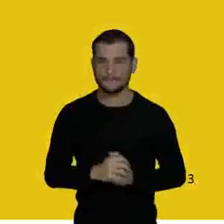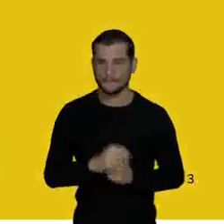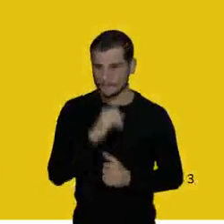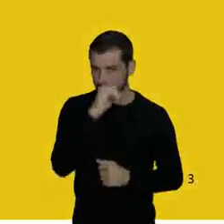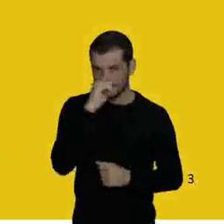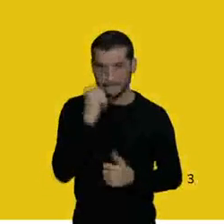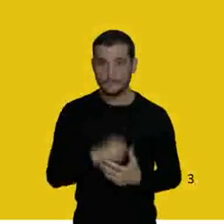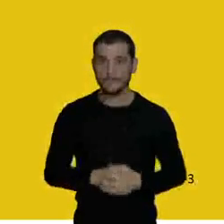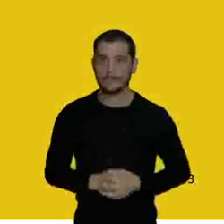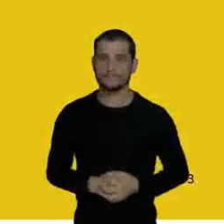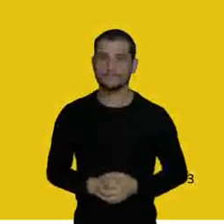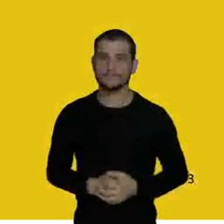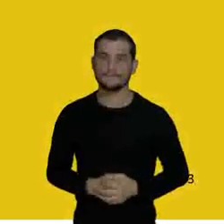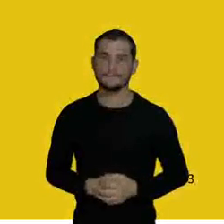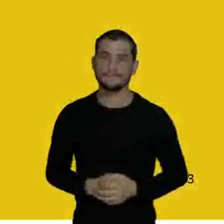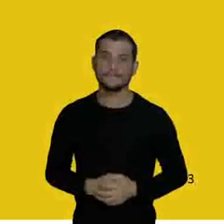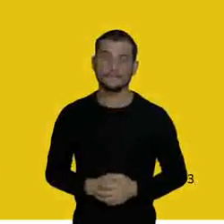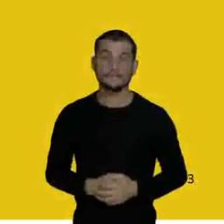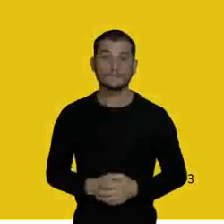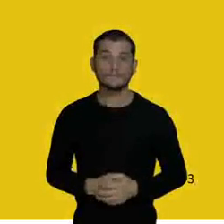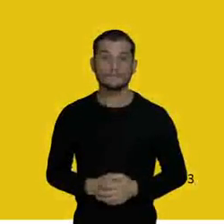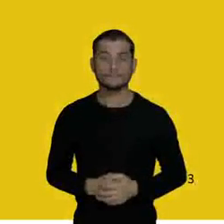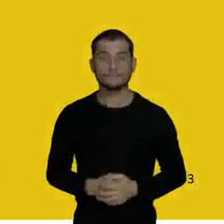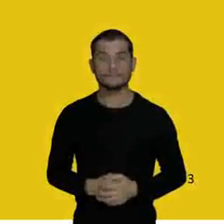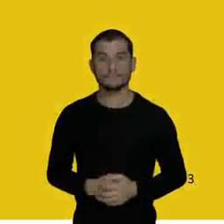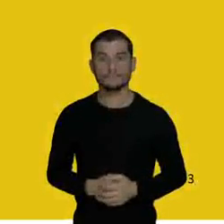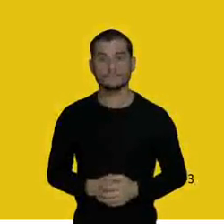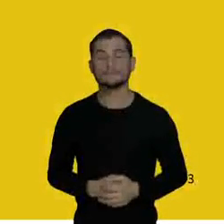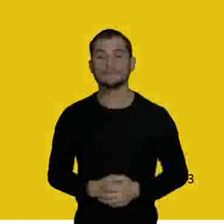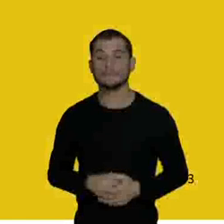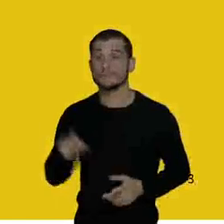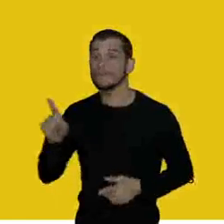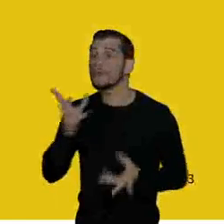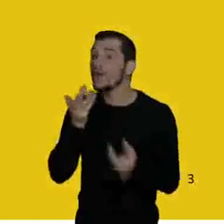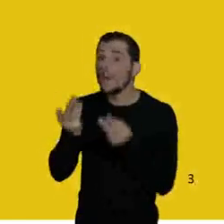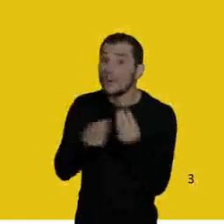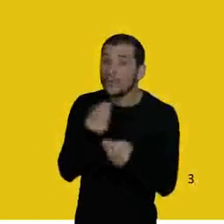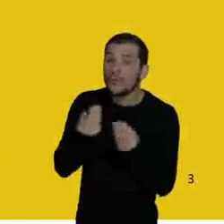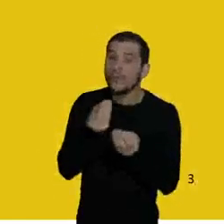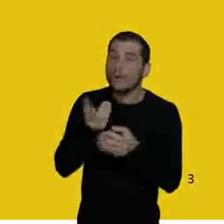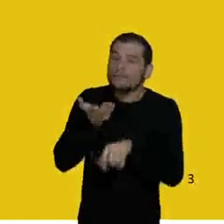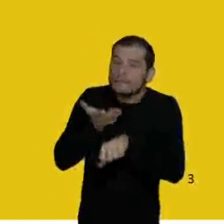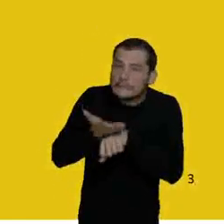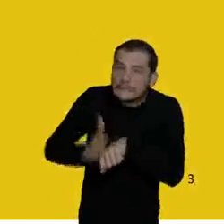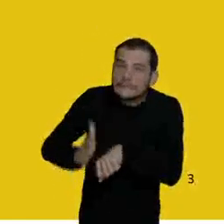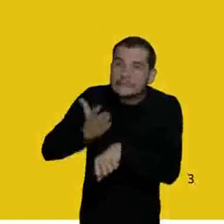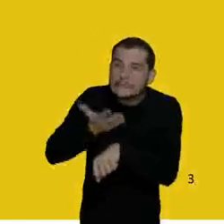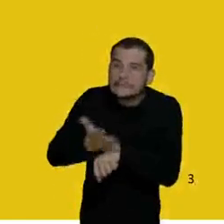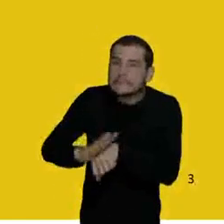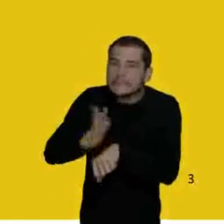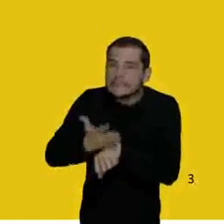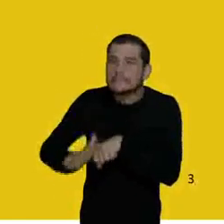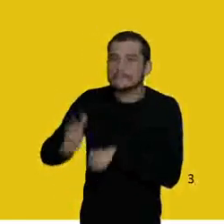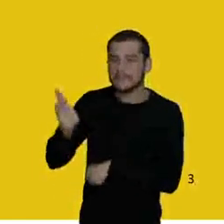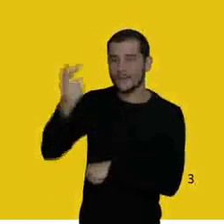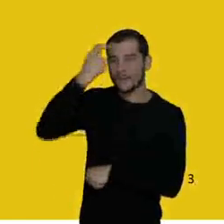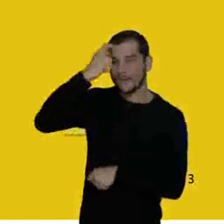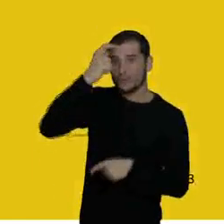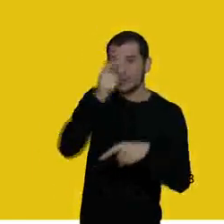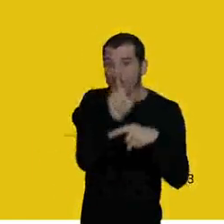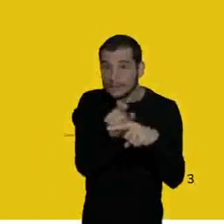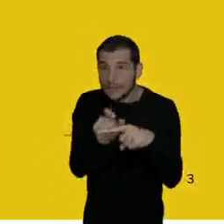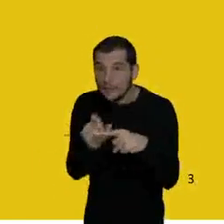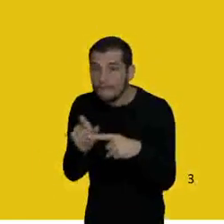eh então assim exercícios de consciência fonêmica é muito importante na época da alfabetização para essas